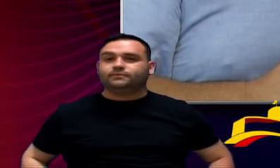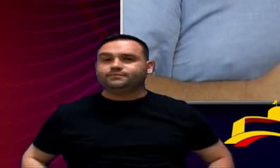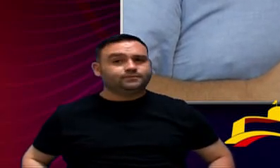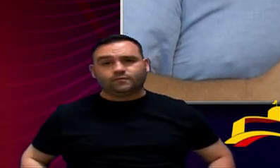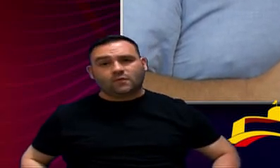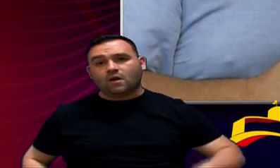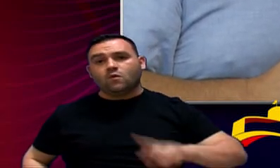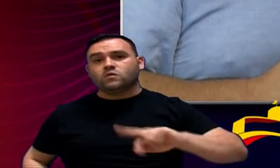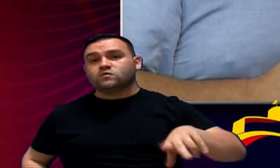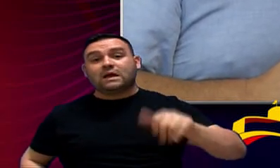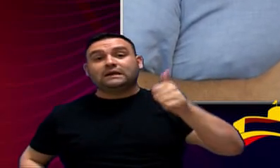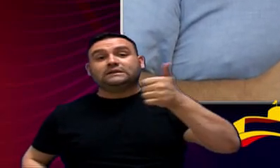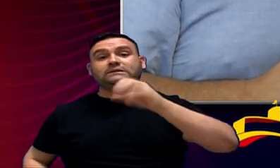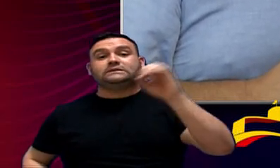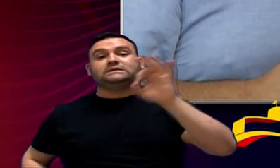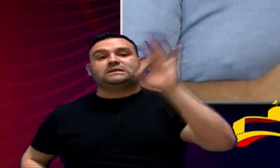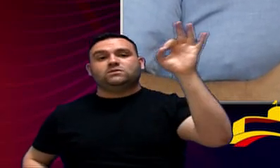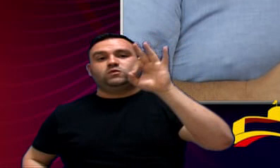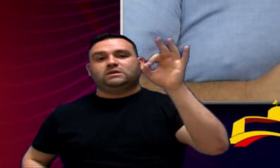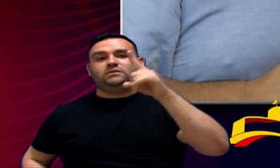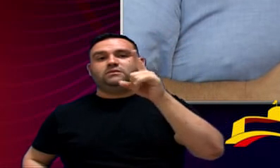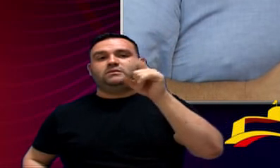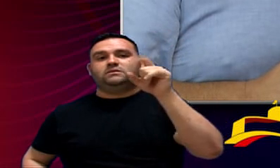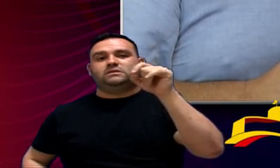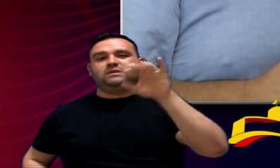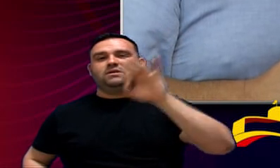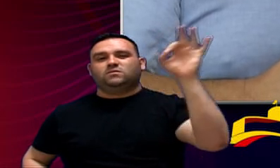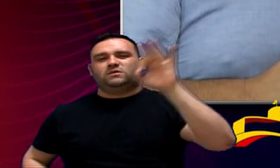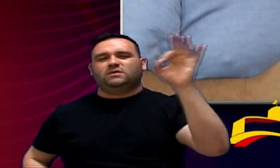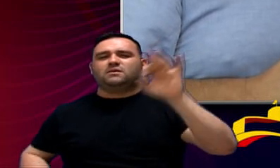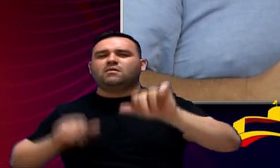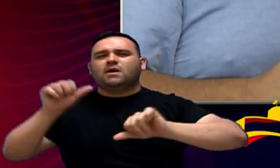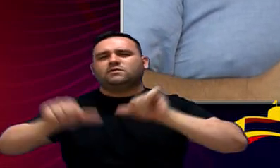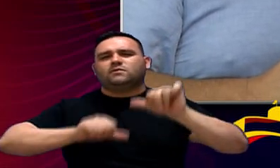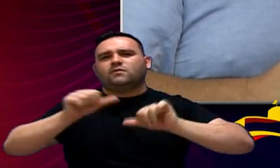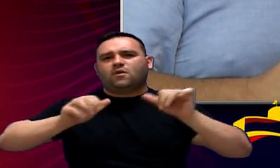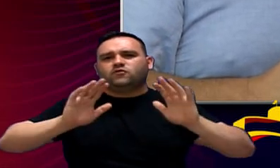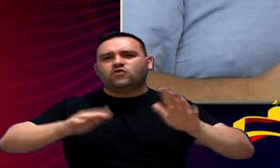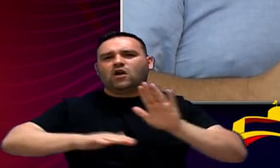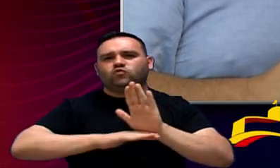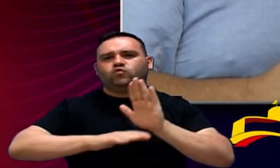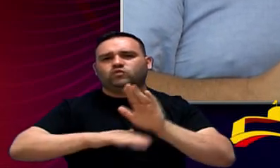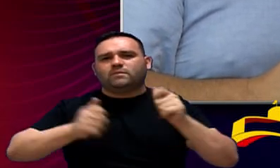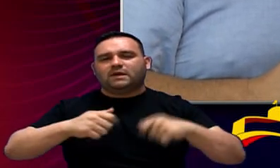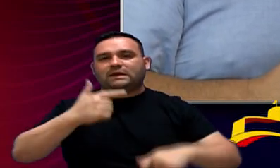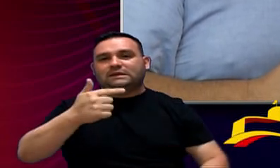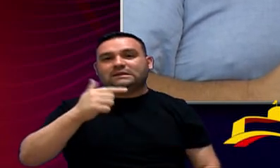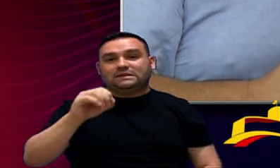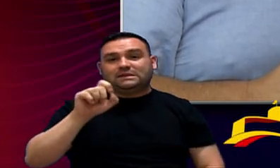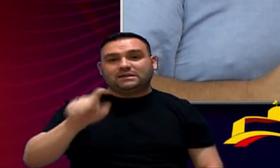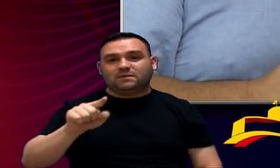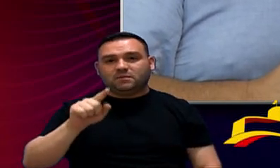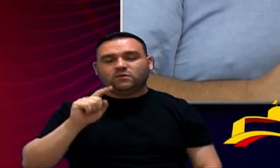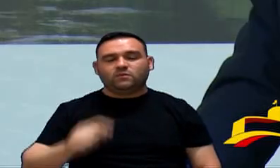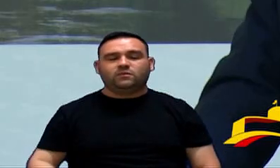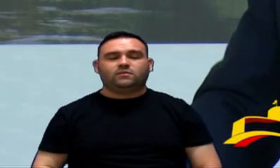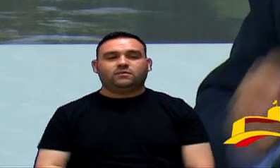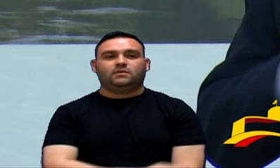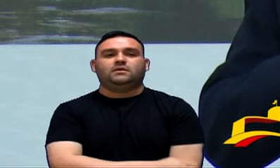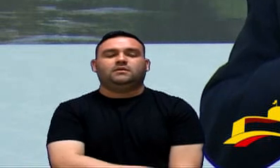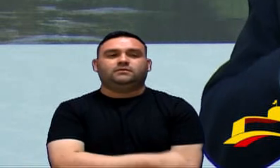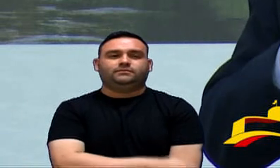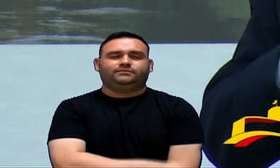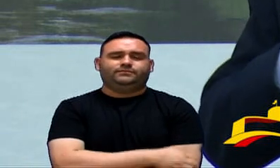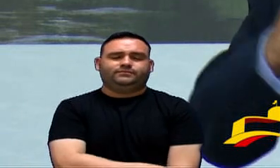Já estamos com mais de 10 mil pontos. Não, é 10%. Mas só trocar já... Só trocar 70 mil.